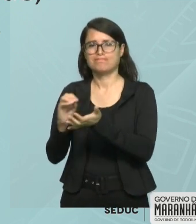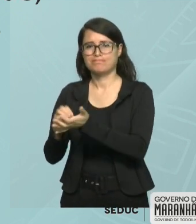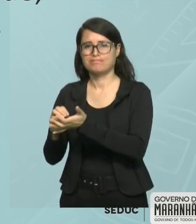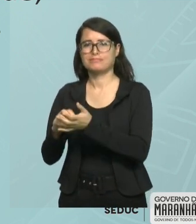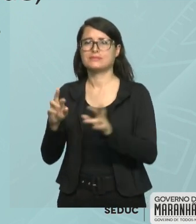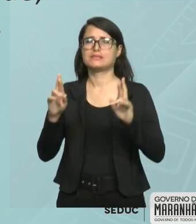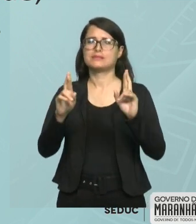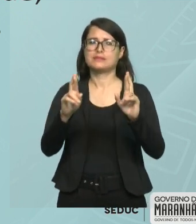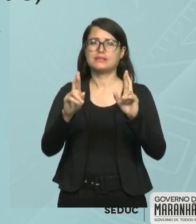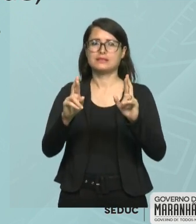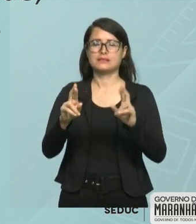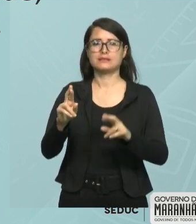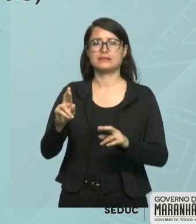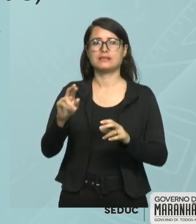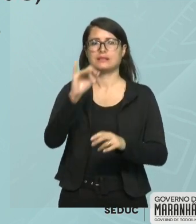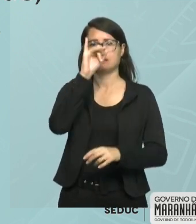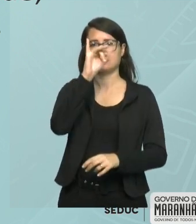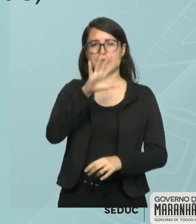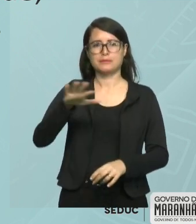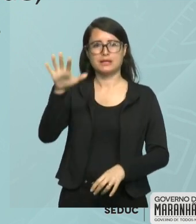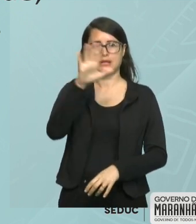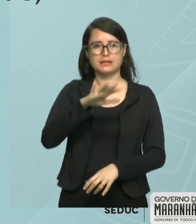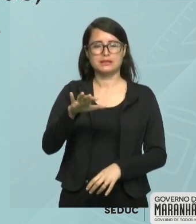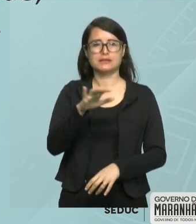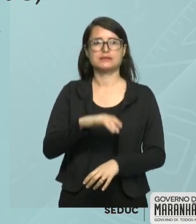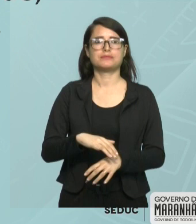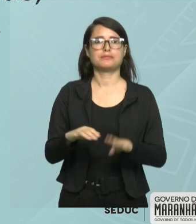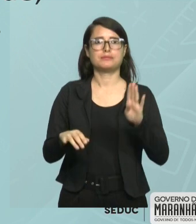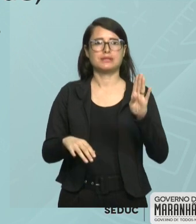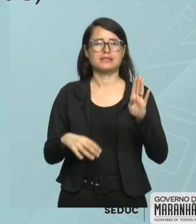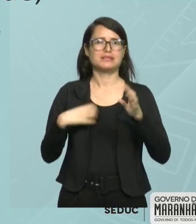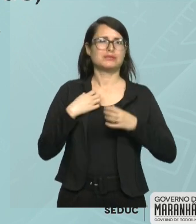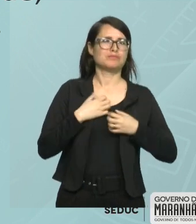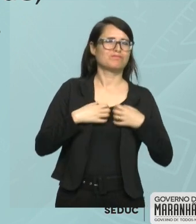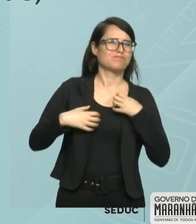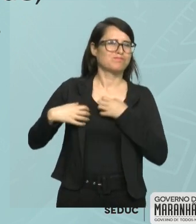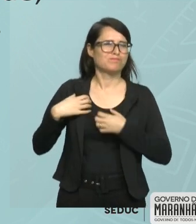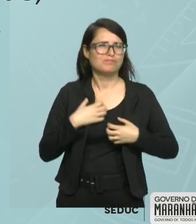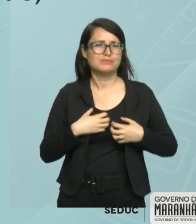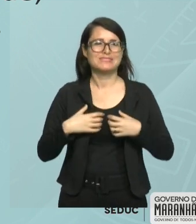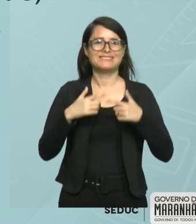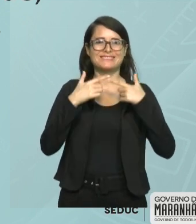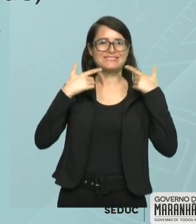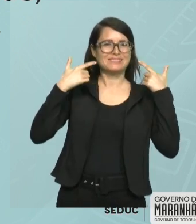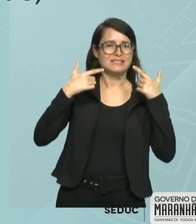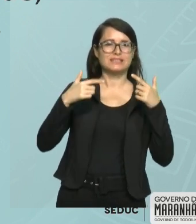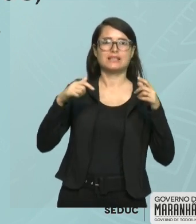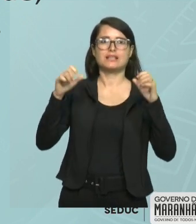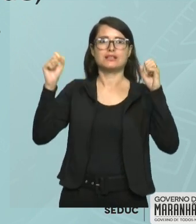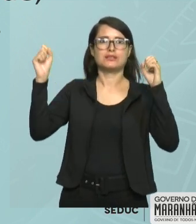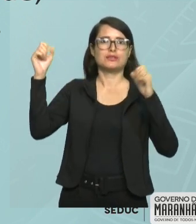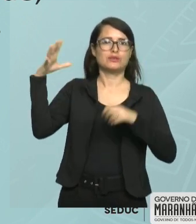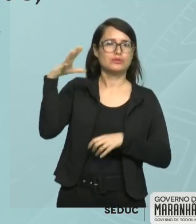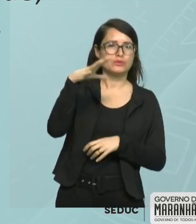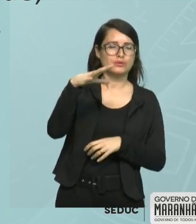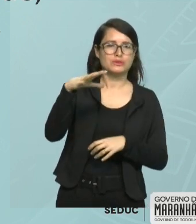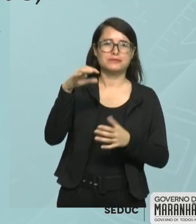imagem. Letra B. Angústia, sorriso, luz,